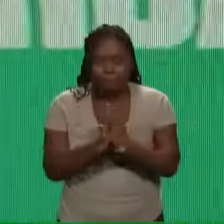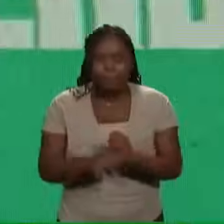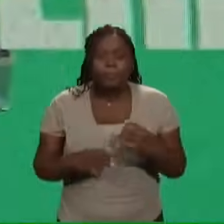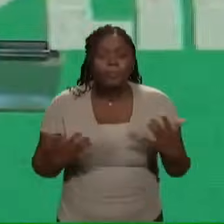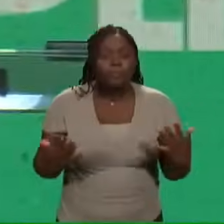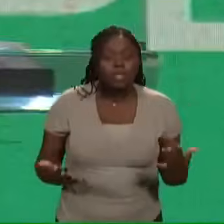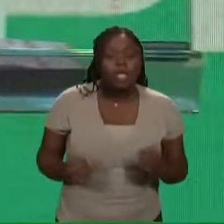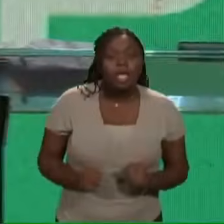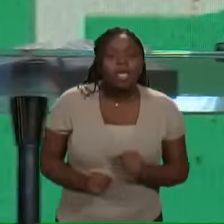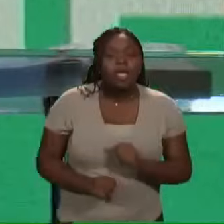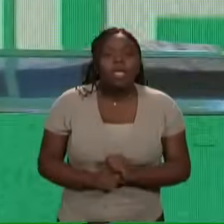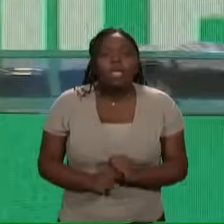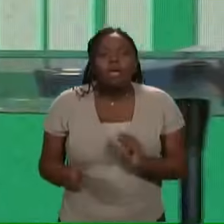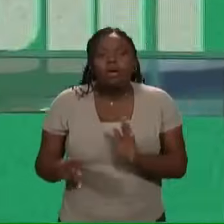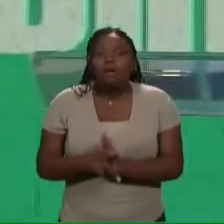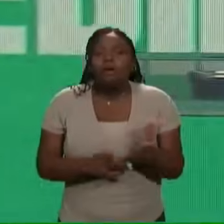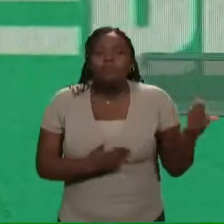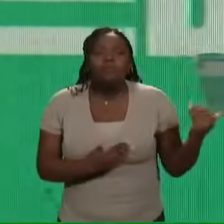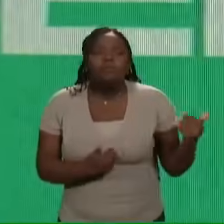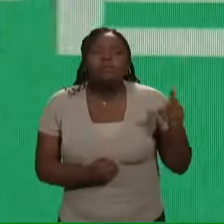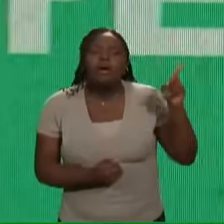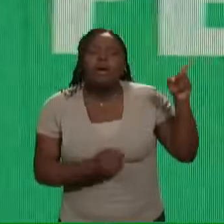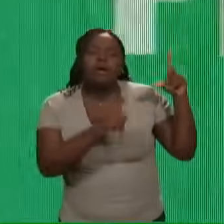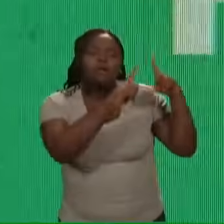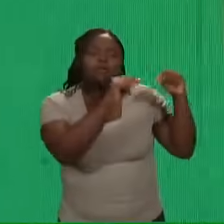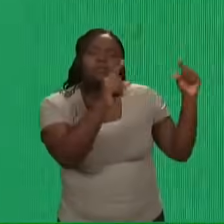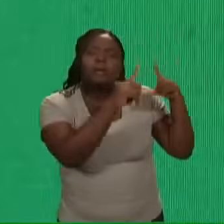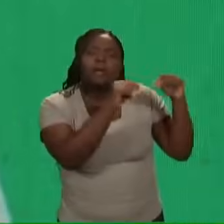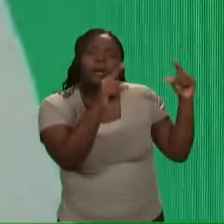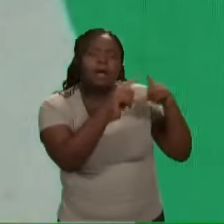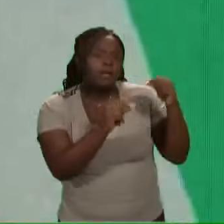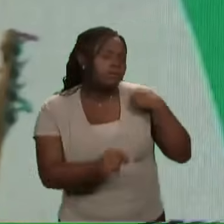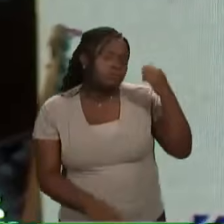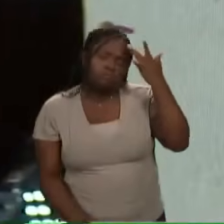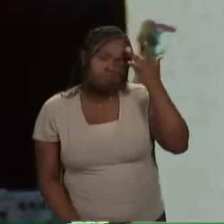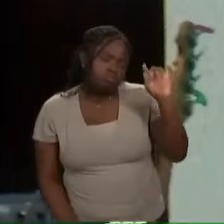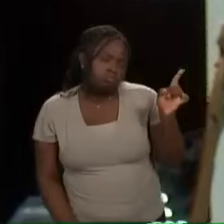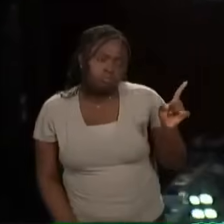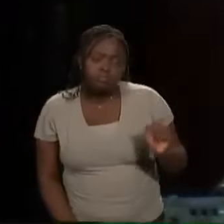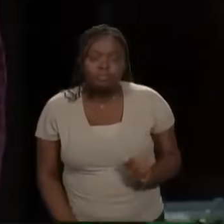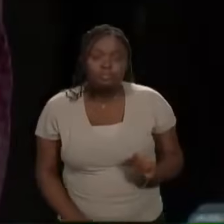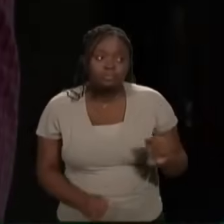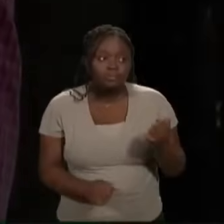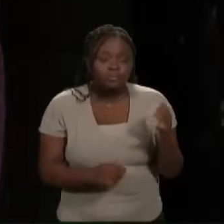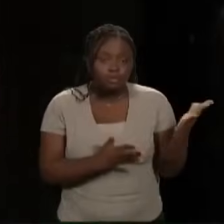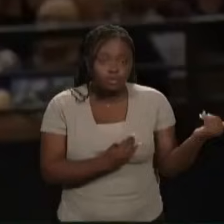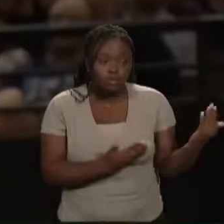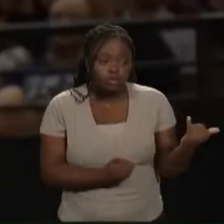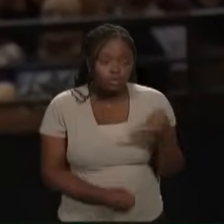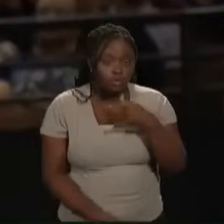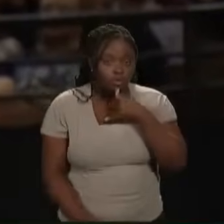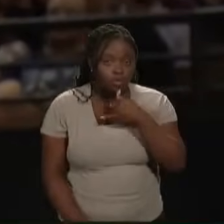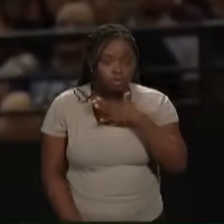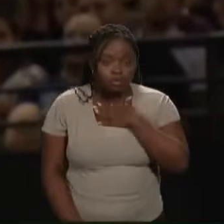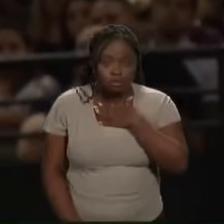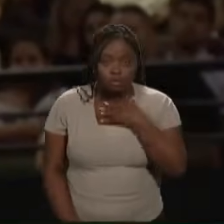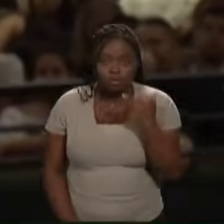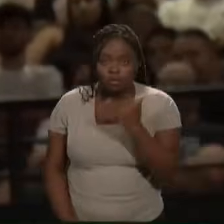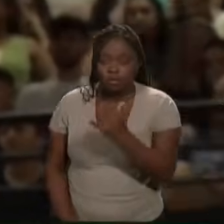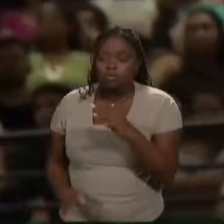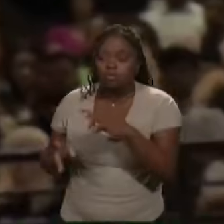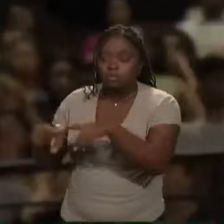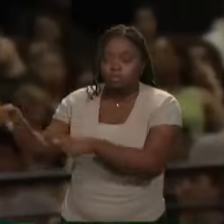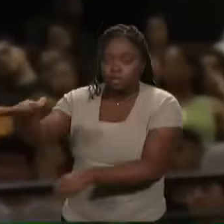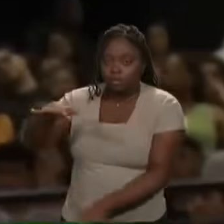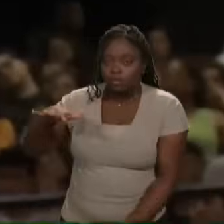aí esse vídeo pertencia a um jovem lá de Brasília. Eu não sabia. O jovem ficou triste comigo e falou para todo mundo lá na região: